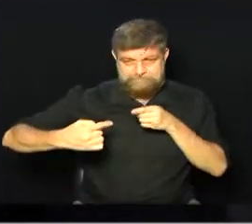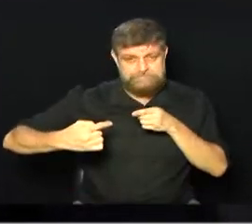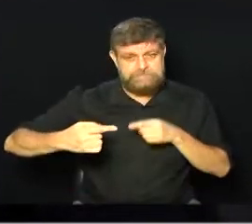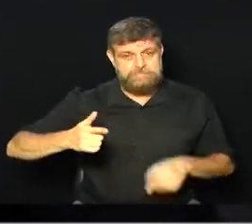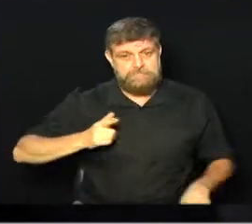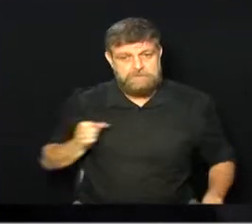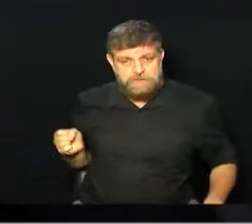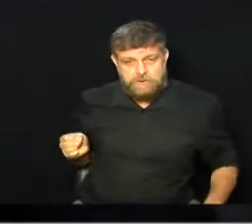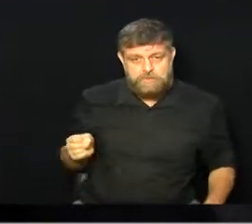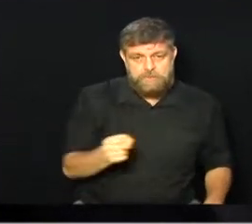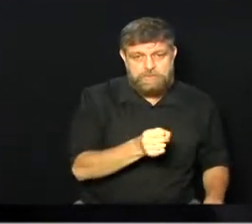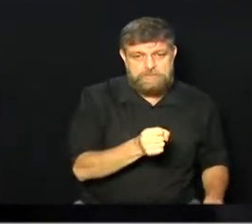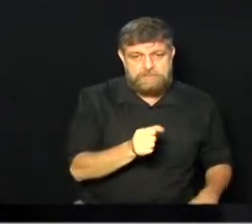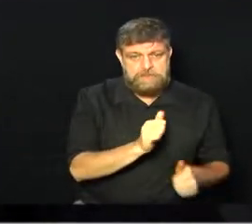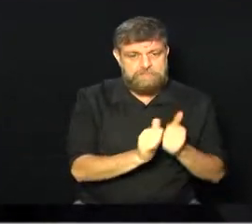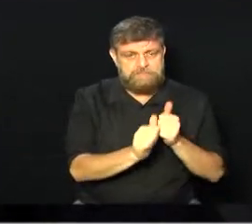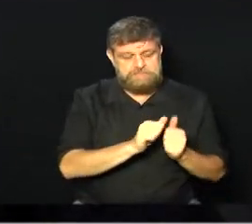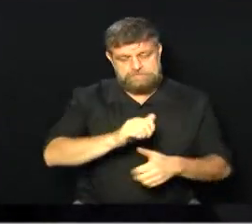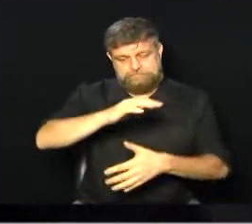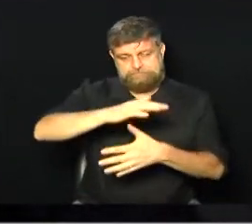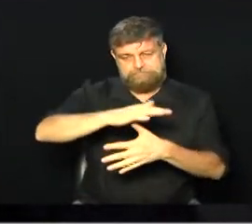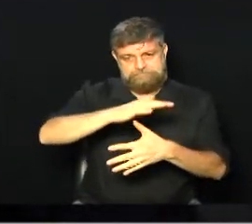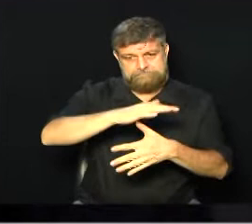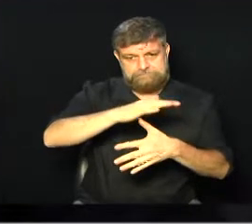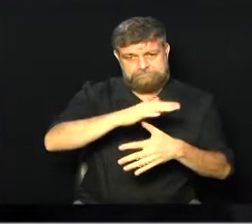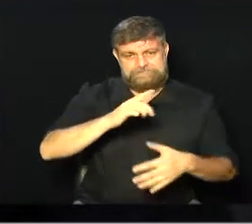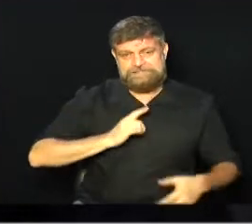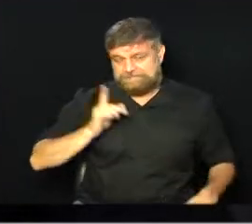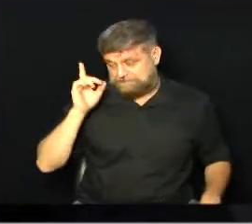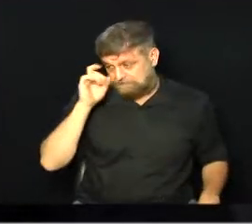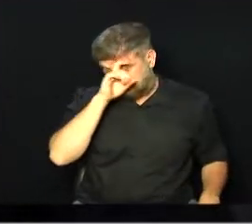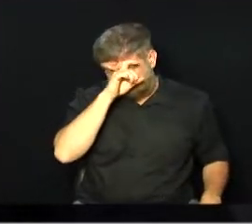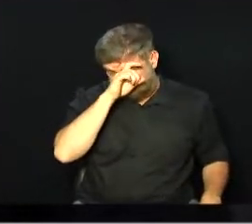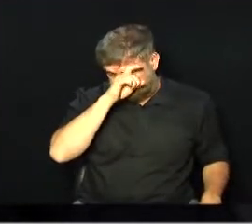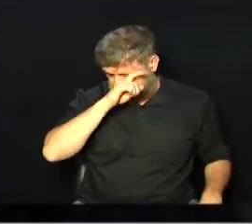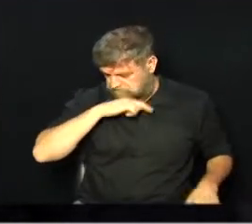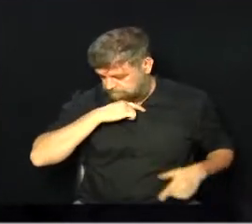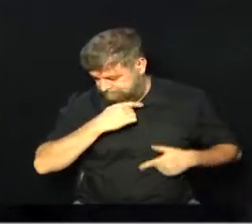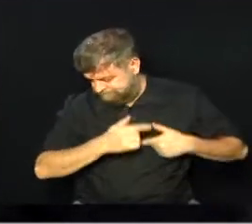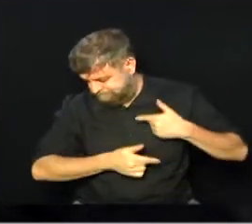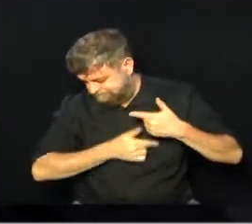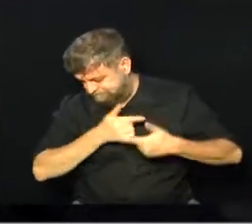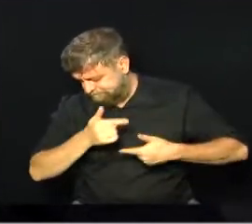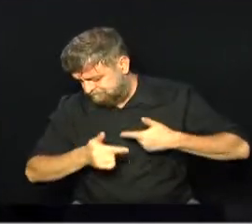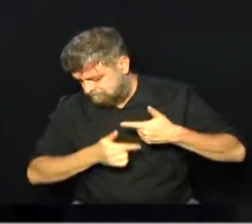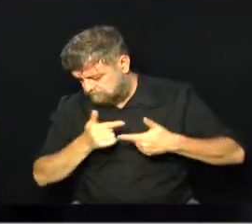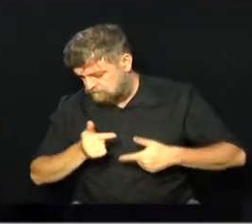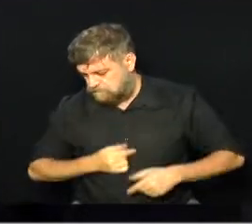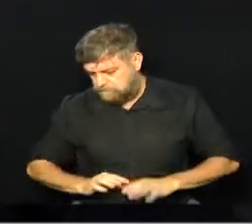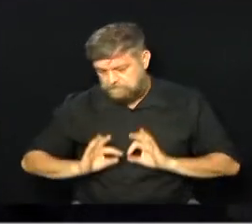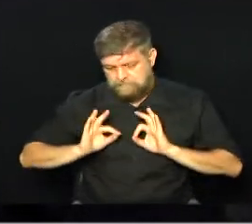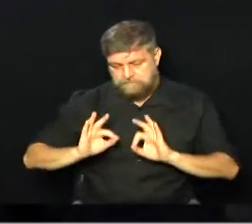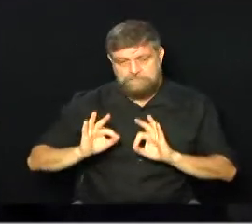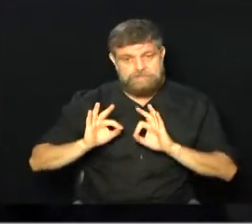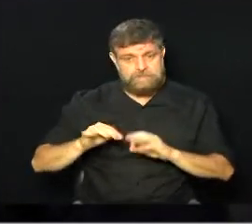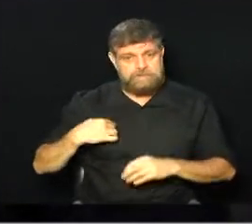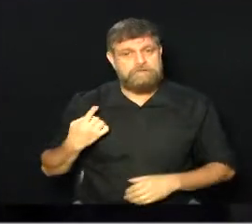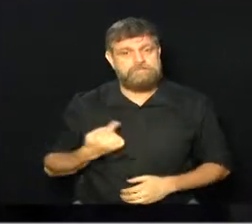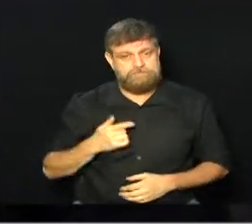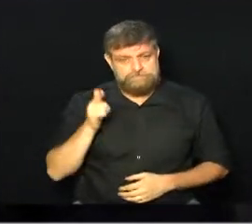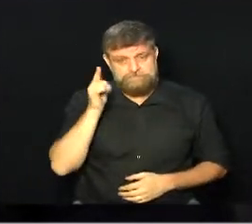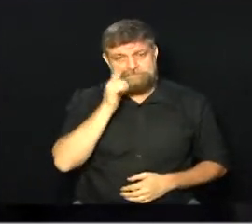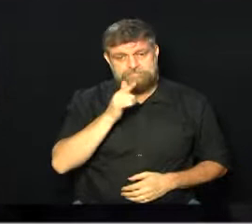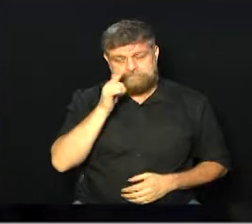jogadores completos, né? É uma situação difícil, árdua, mas com um trabalho bem executado, a gente vai sempre conseguir